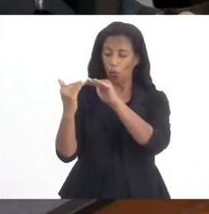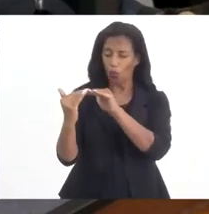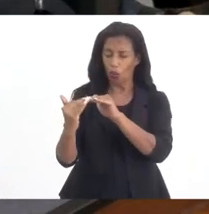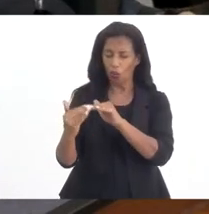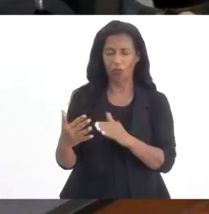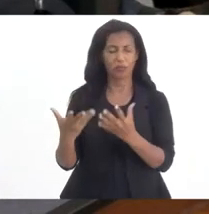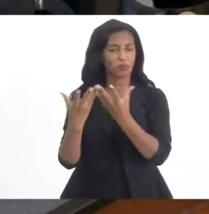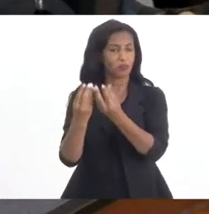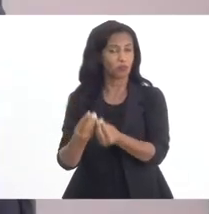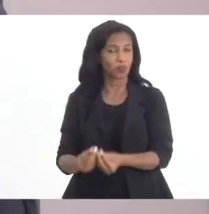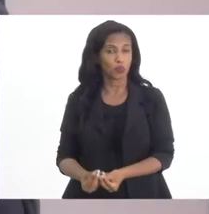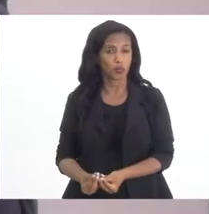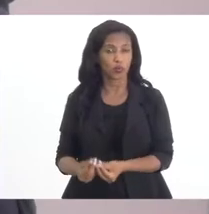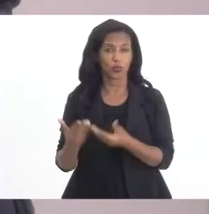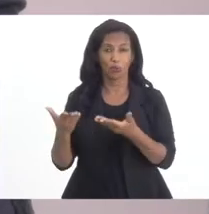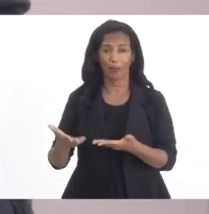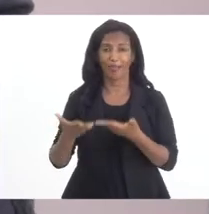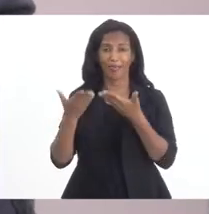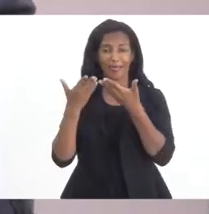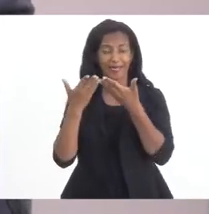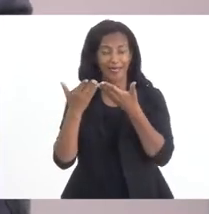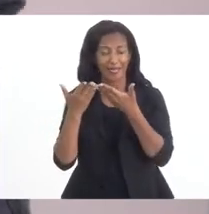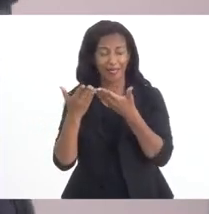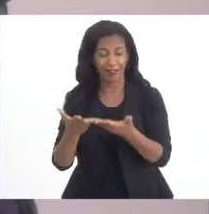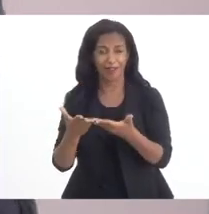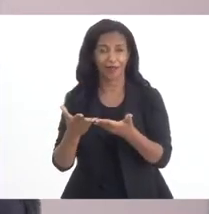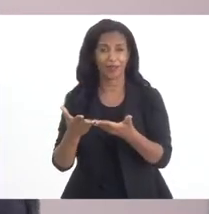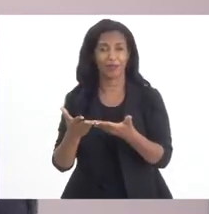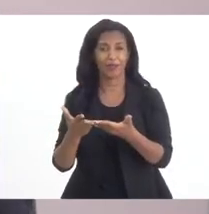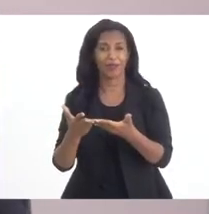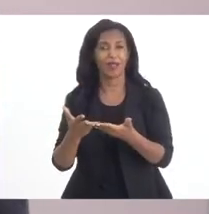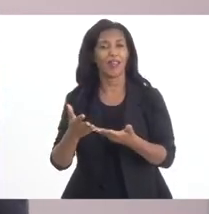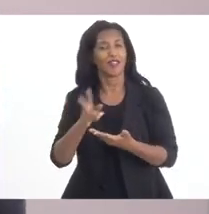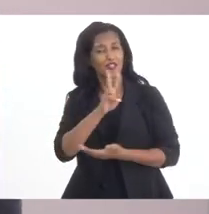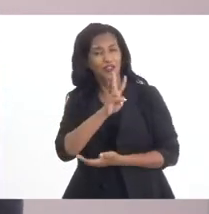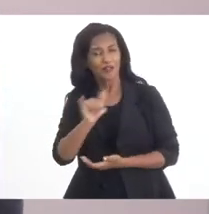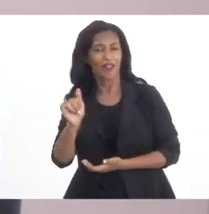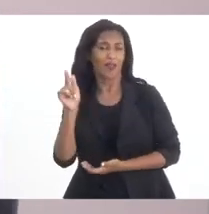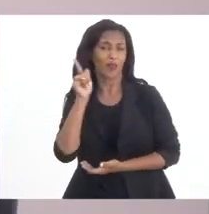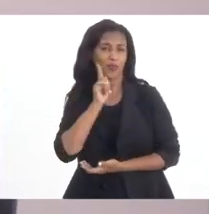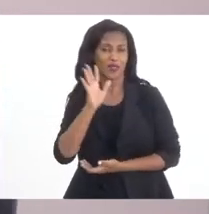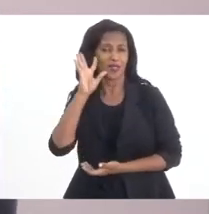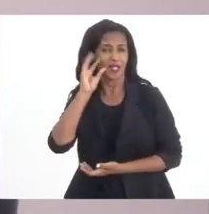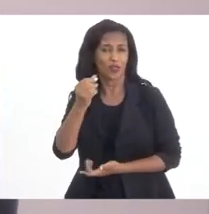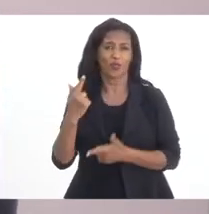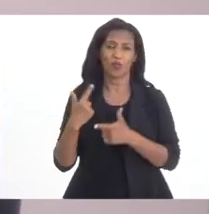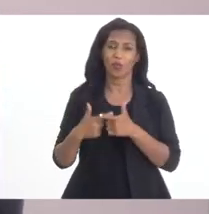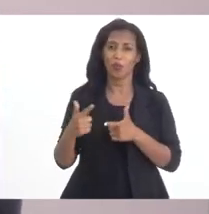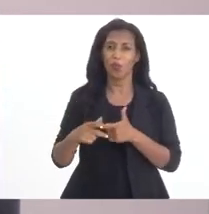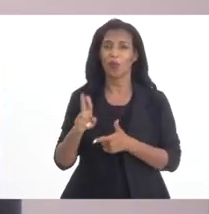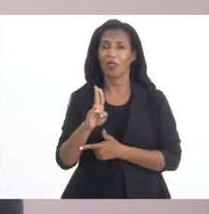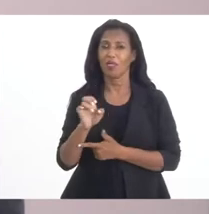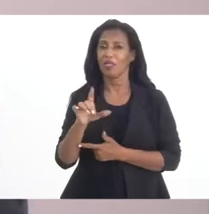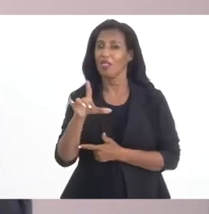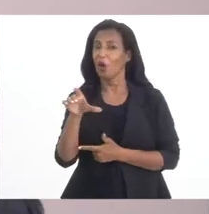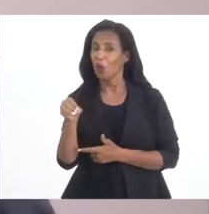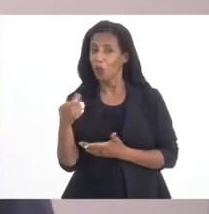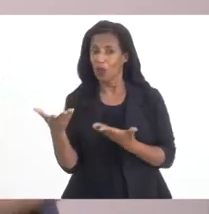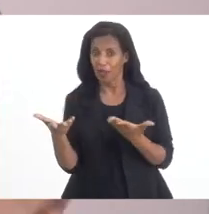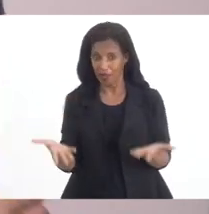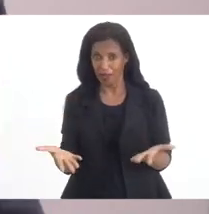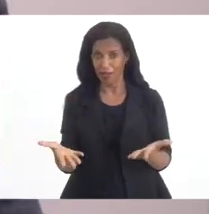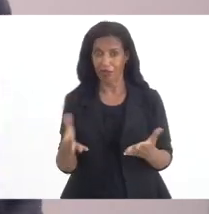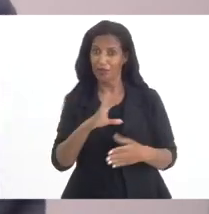Excelência, tanto que sou muito pessimista de que a gente vai conseguir resolver o problema da UESO se não for através